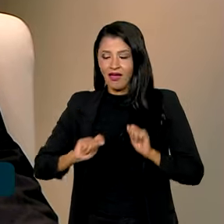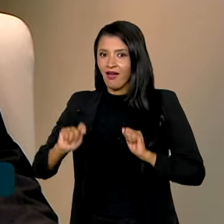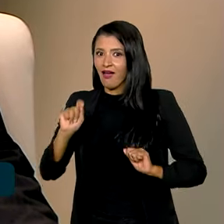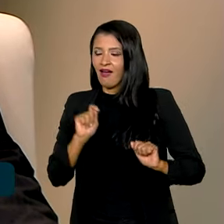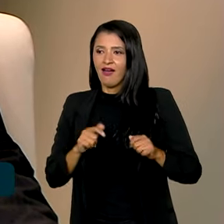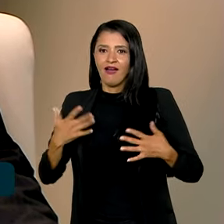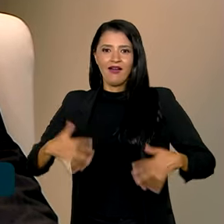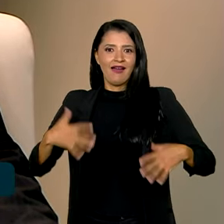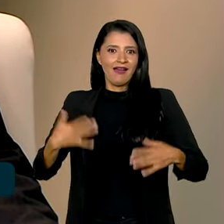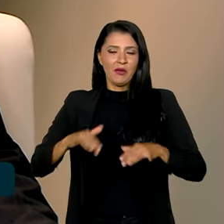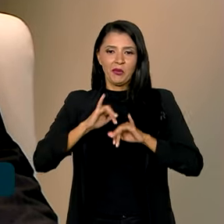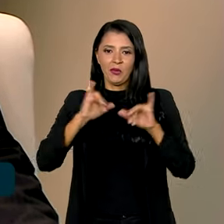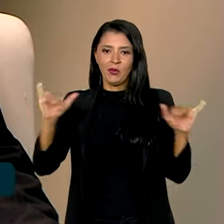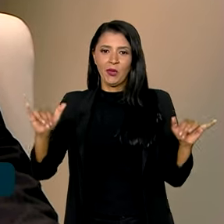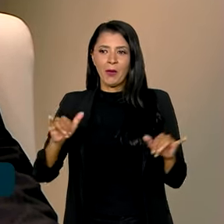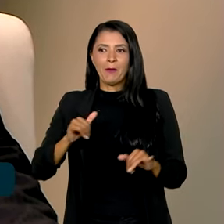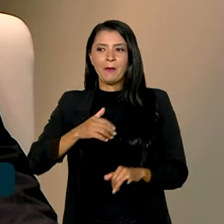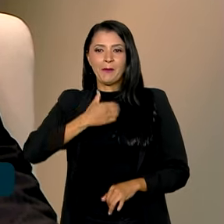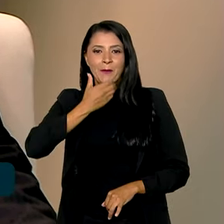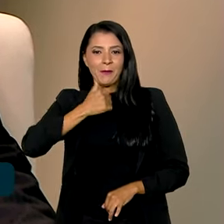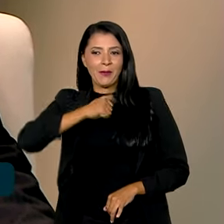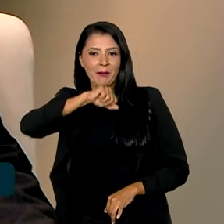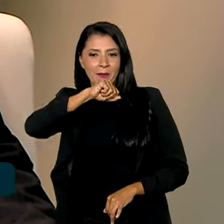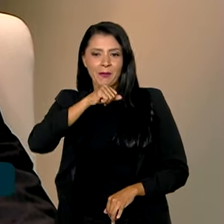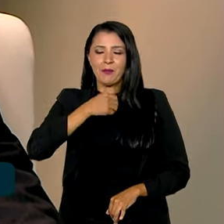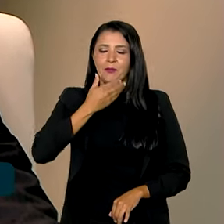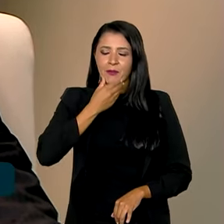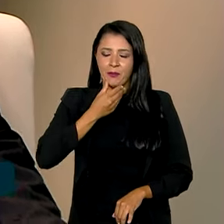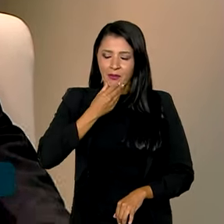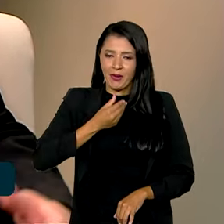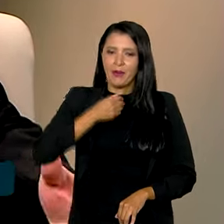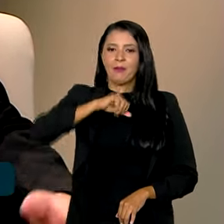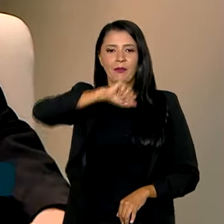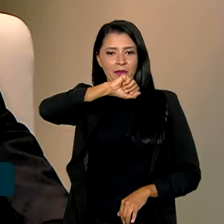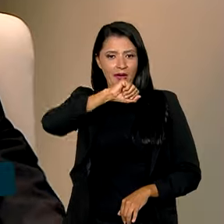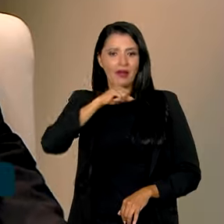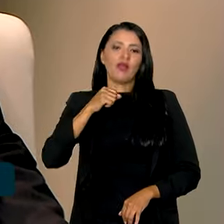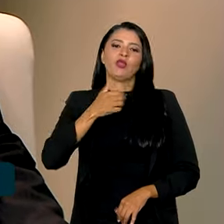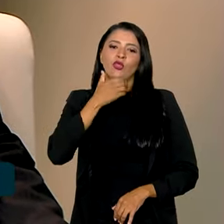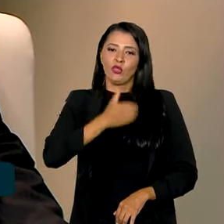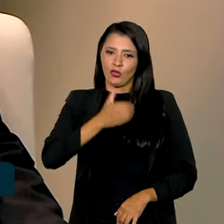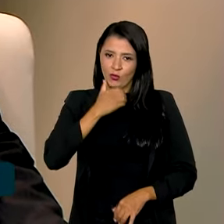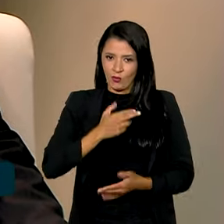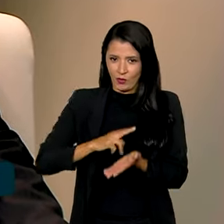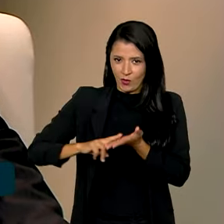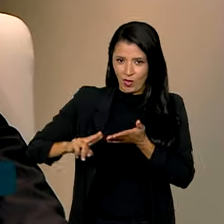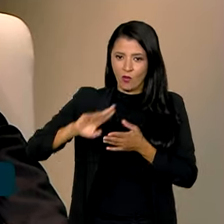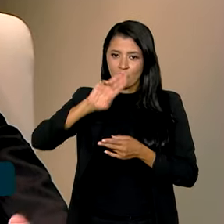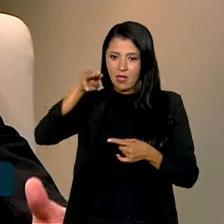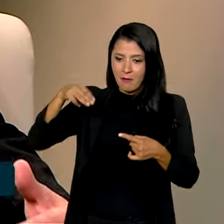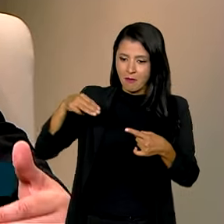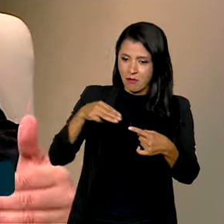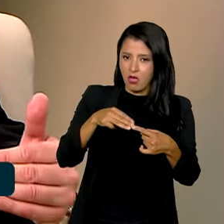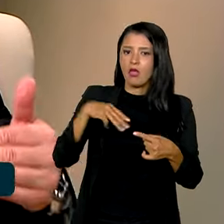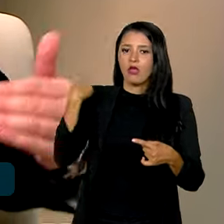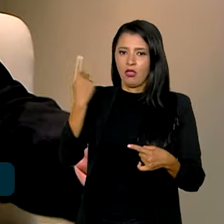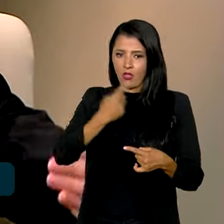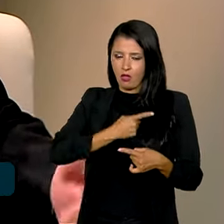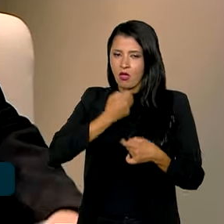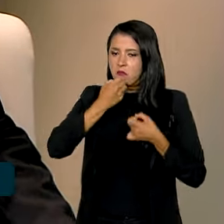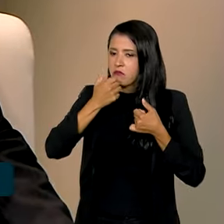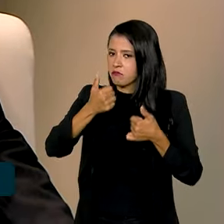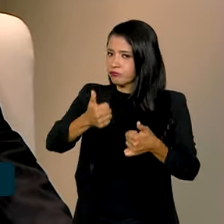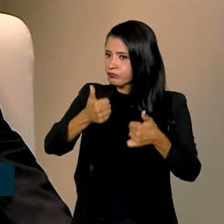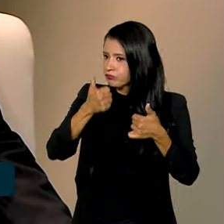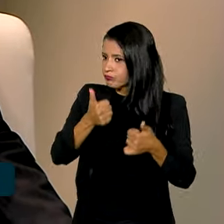com a campanha do Papai Noel dos Correios. Então, as nossas metas são muito, muito, muito boas